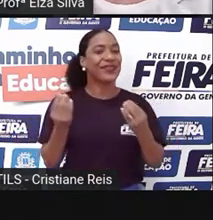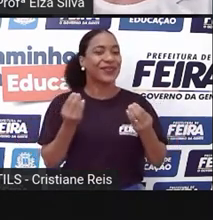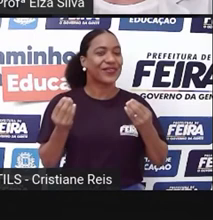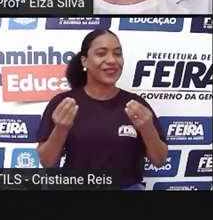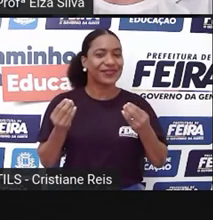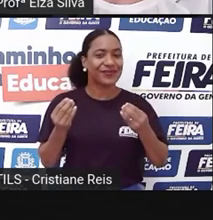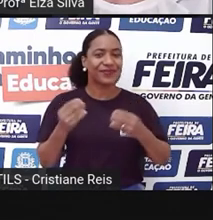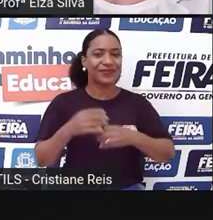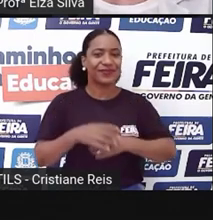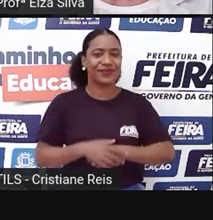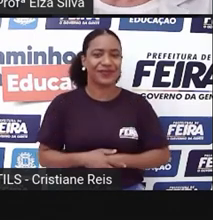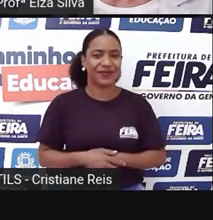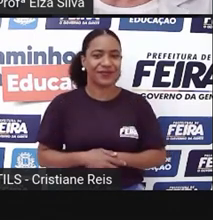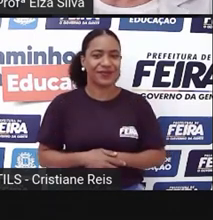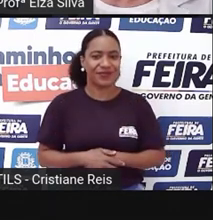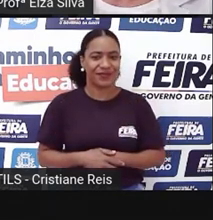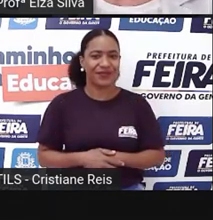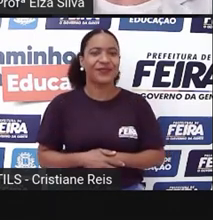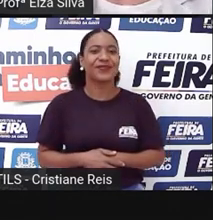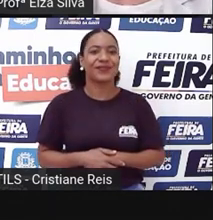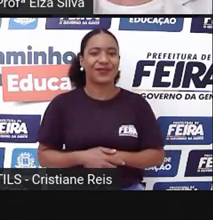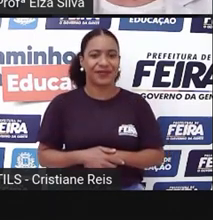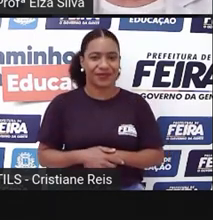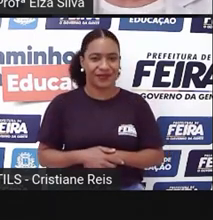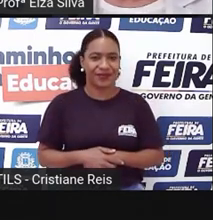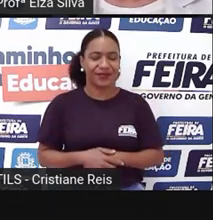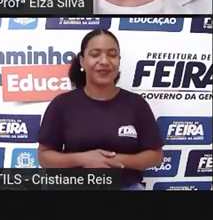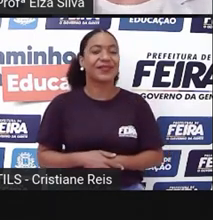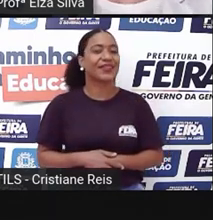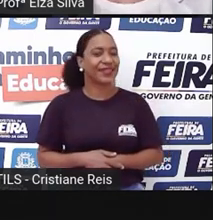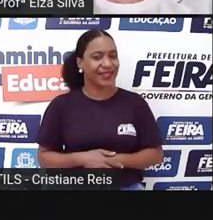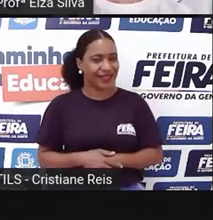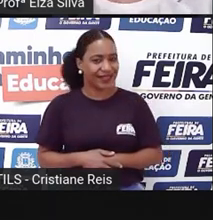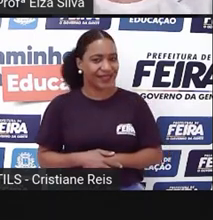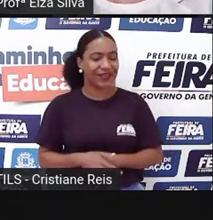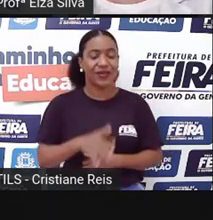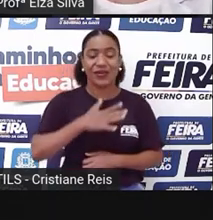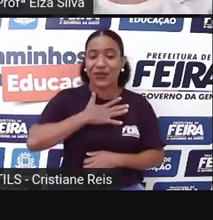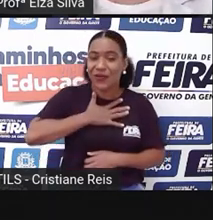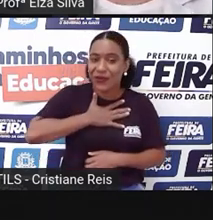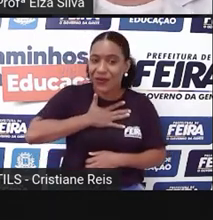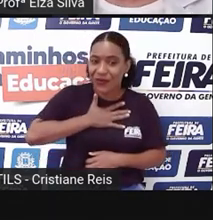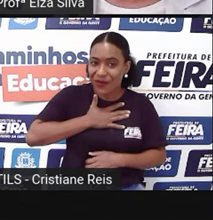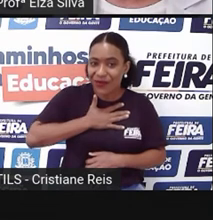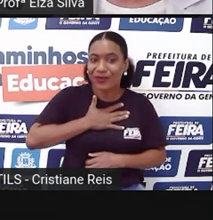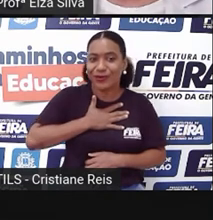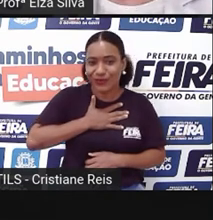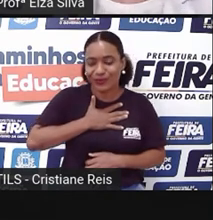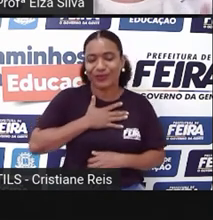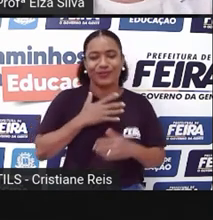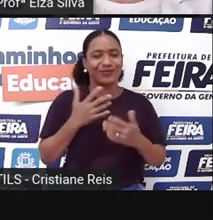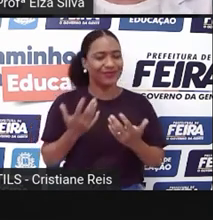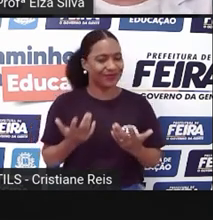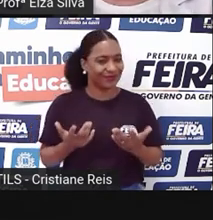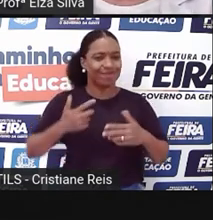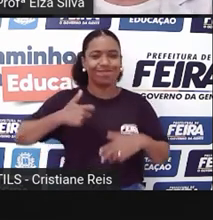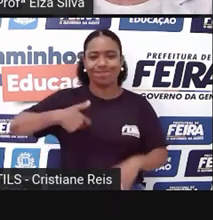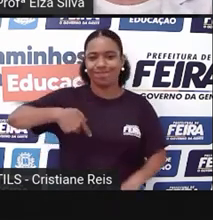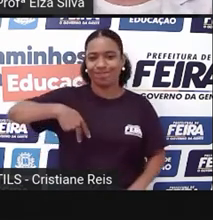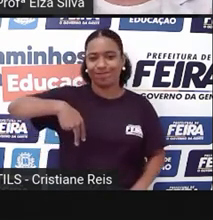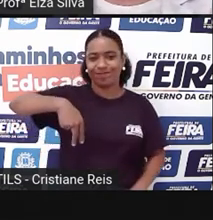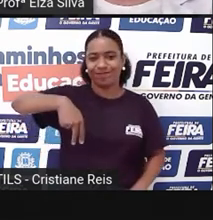really like, of course, writing. Então, eu gosto bastante de andar